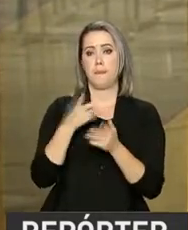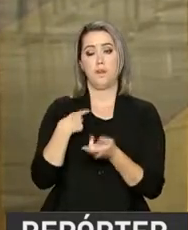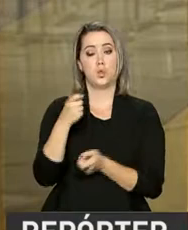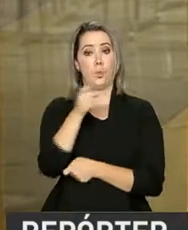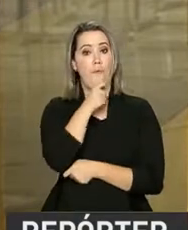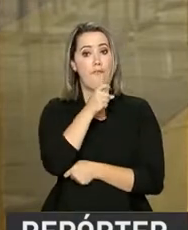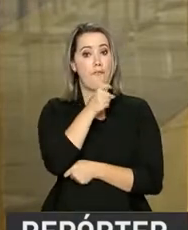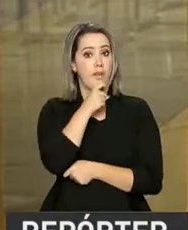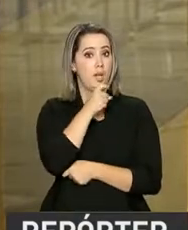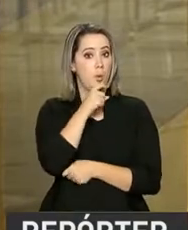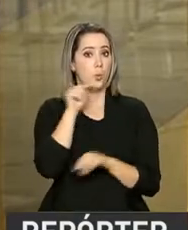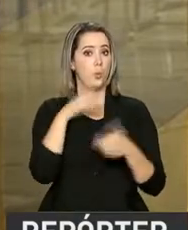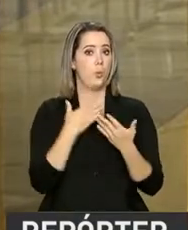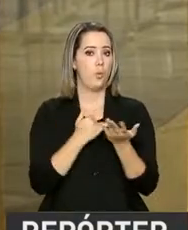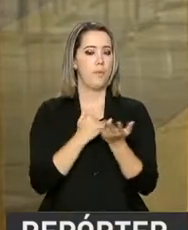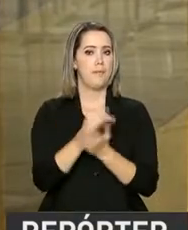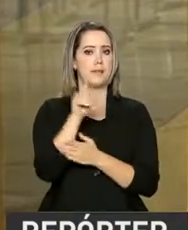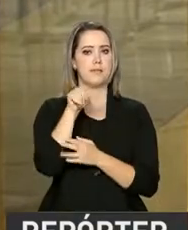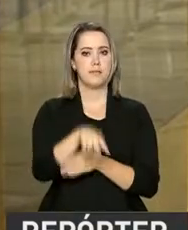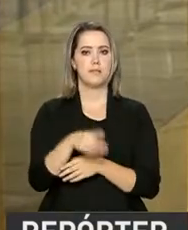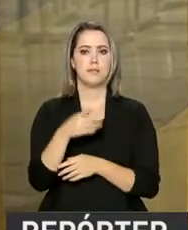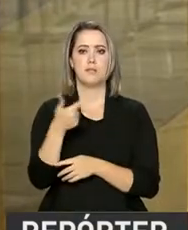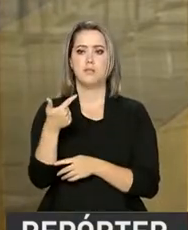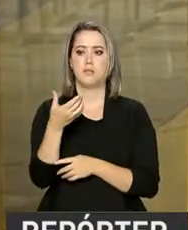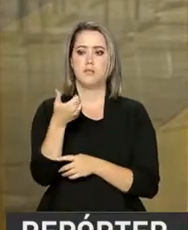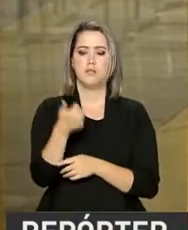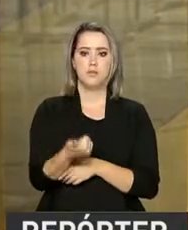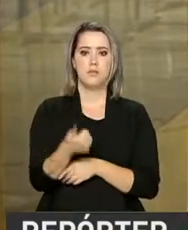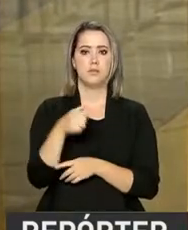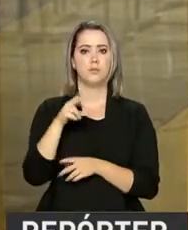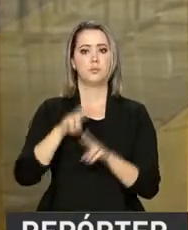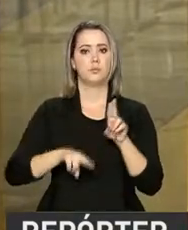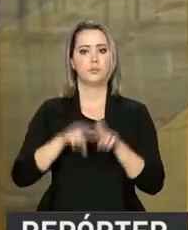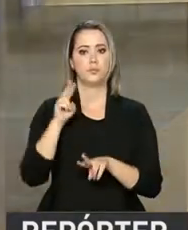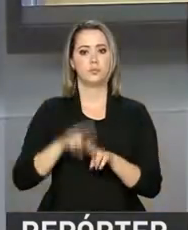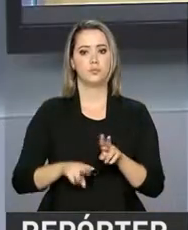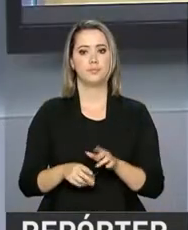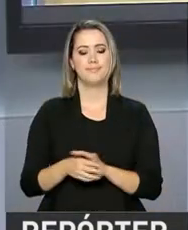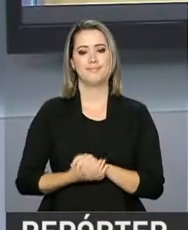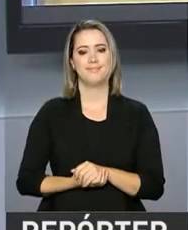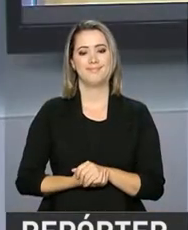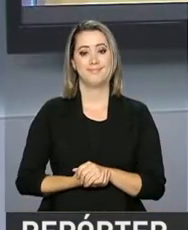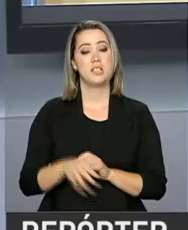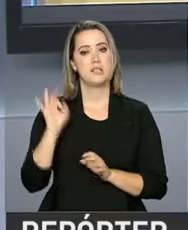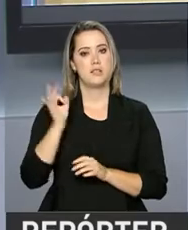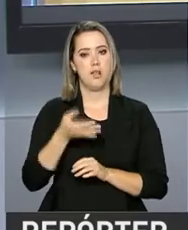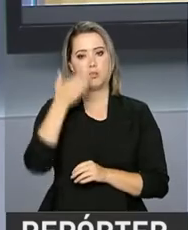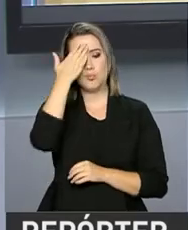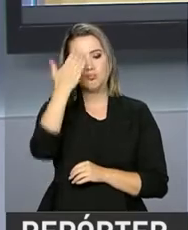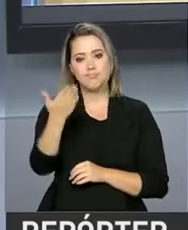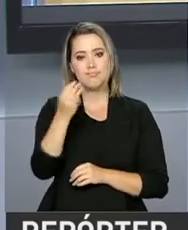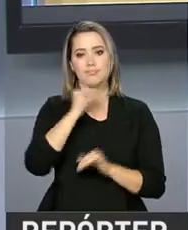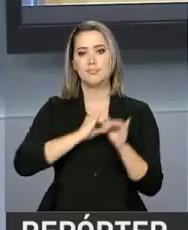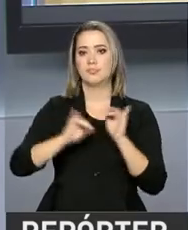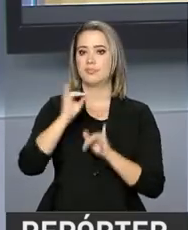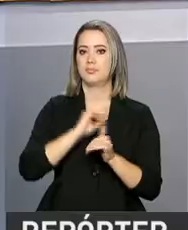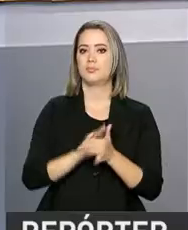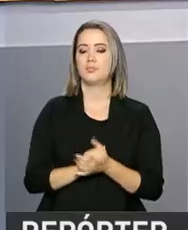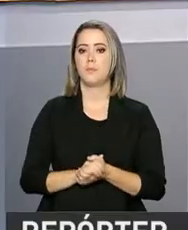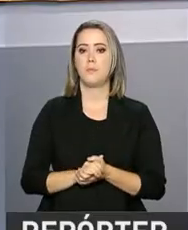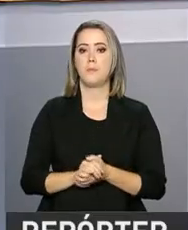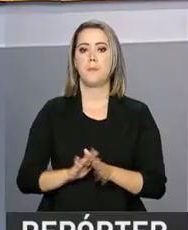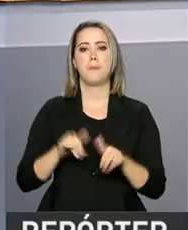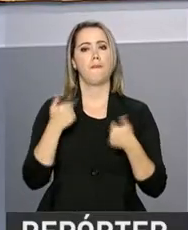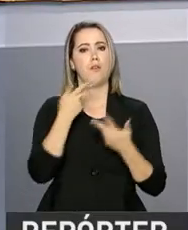que está marcado para começar dia 21 de junho robertão taça atolando obrigada pelas informações e